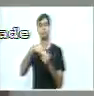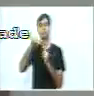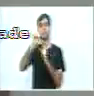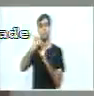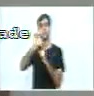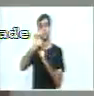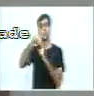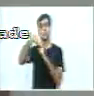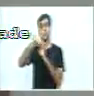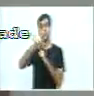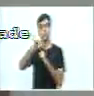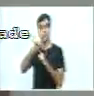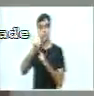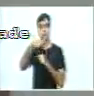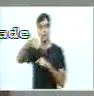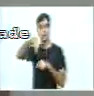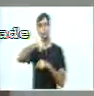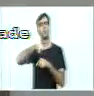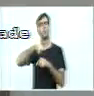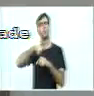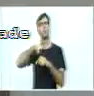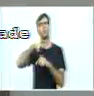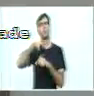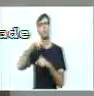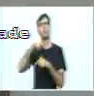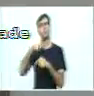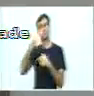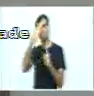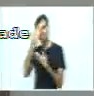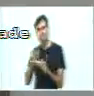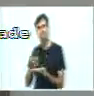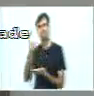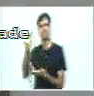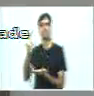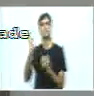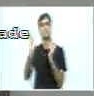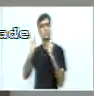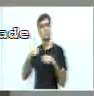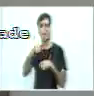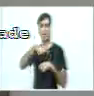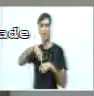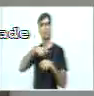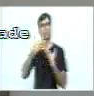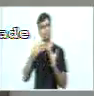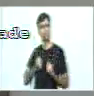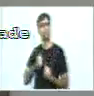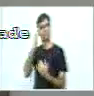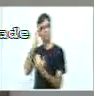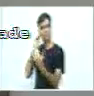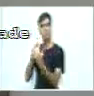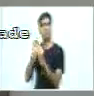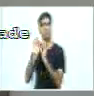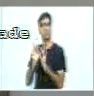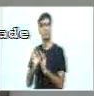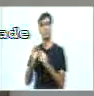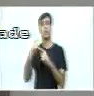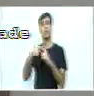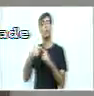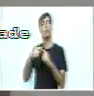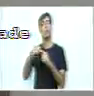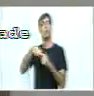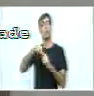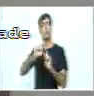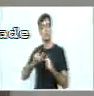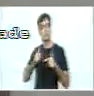fica aí a nossa solidariedade. O nosso ato político se faz, em